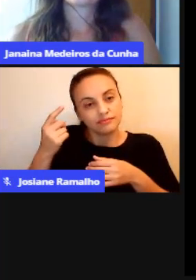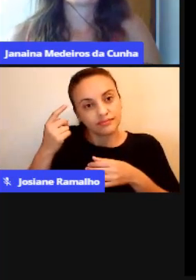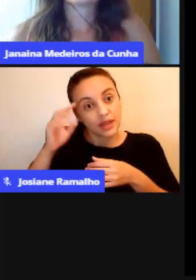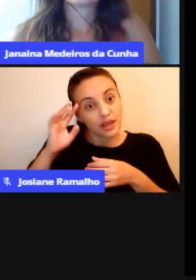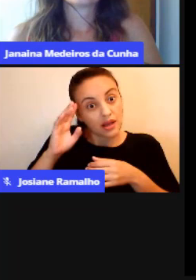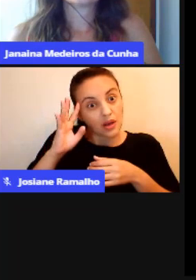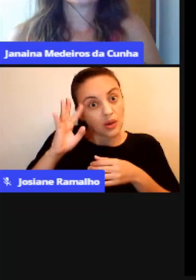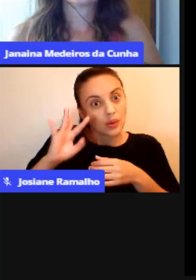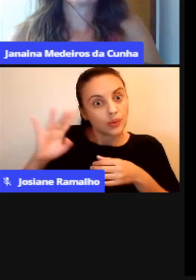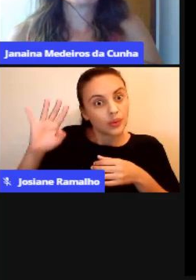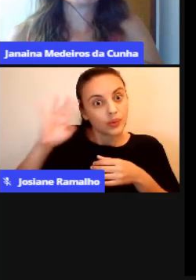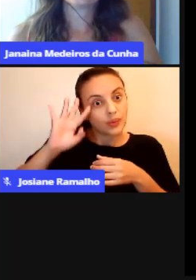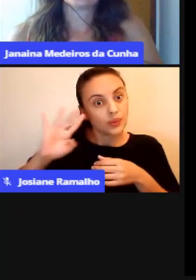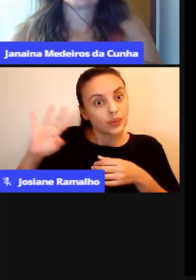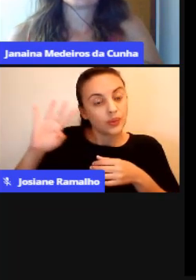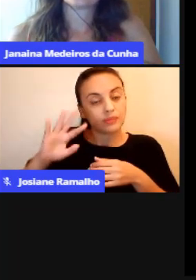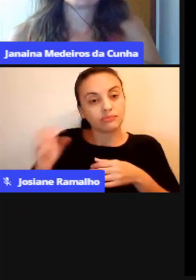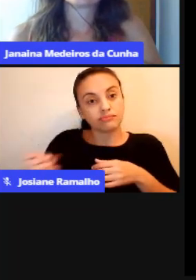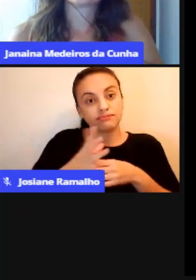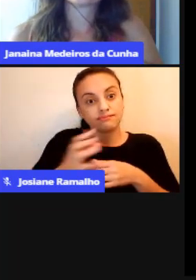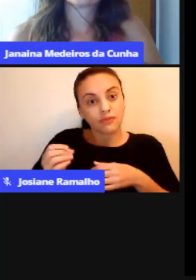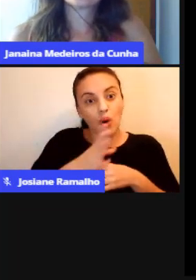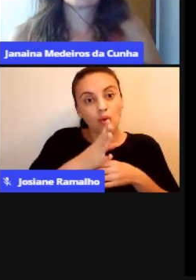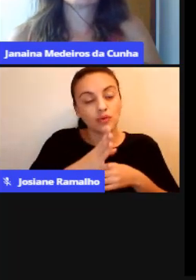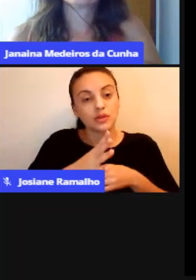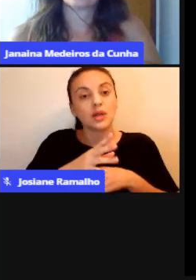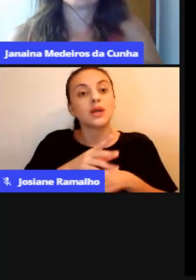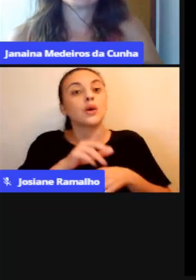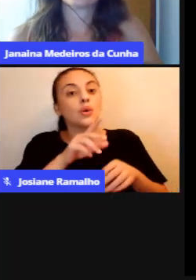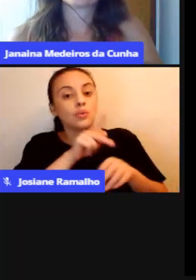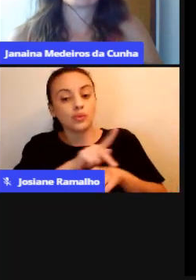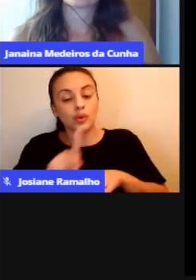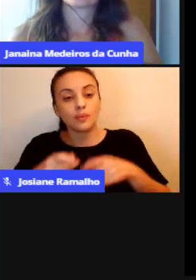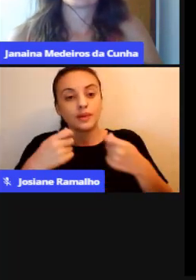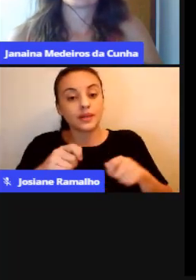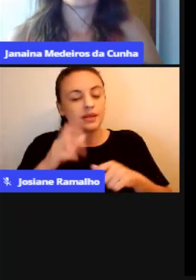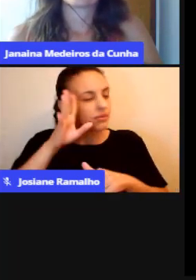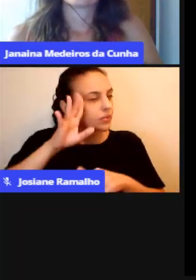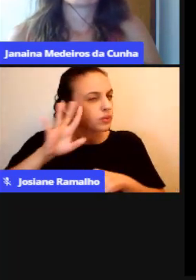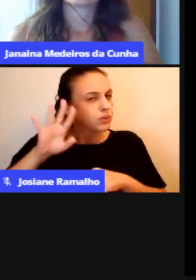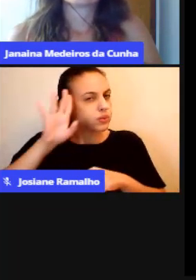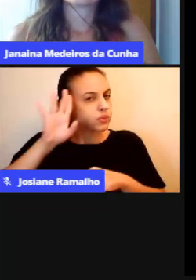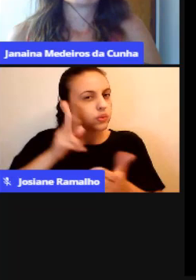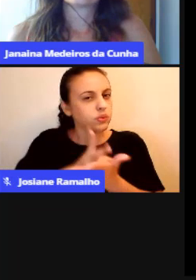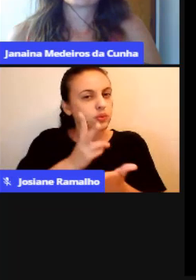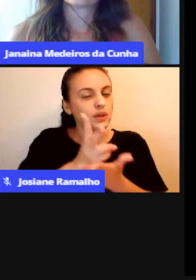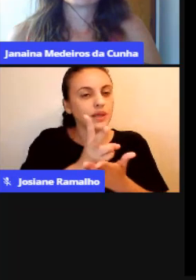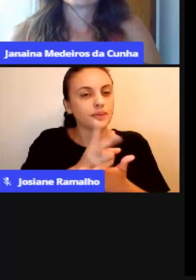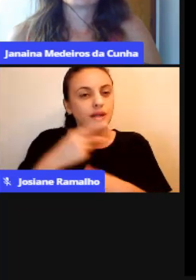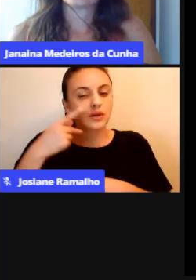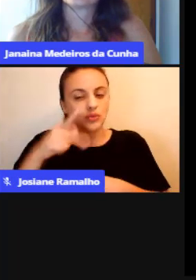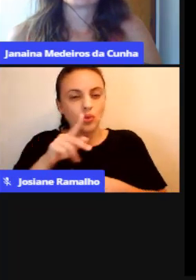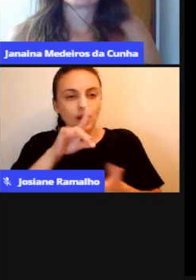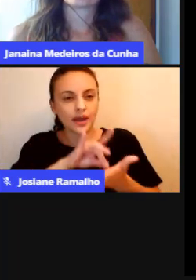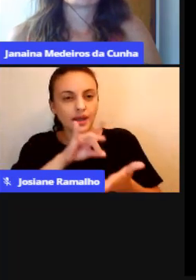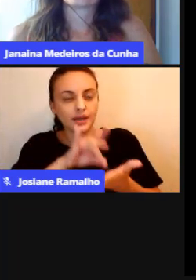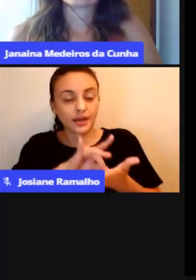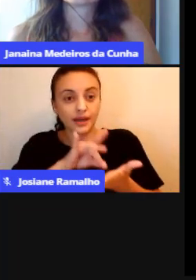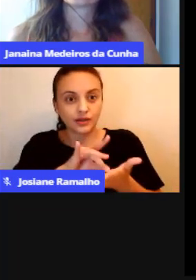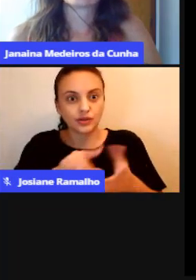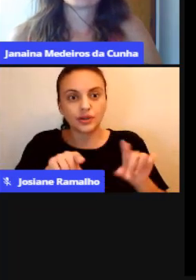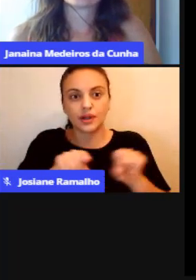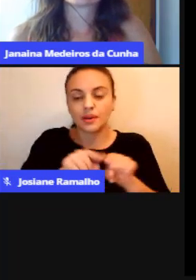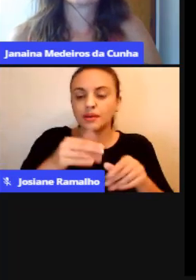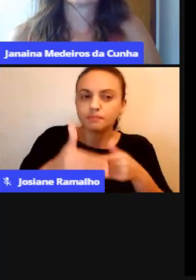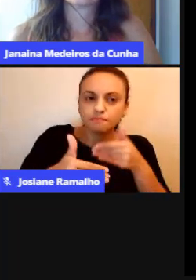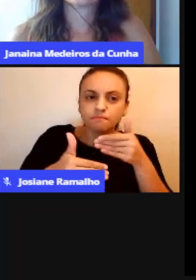reflexão permanente do educador sobre a sua realidade e acompanhamento, passo